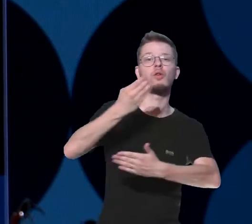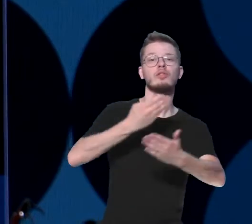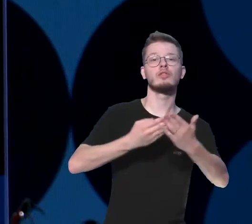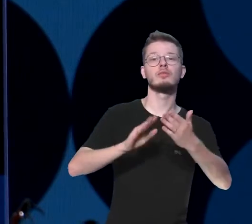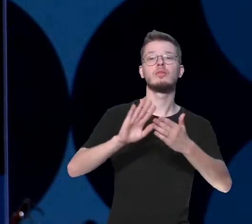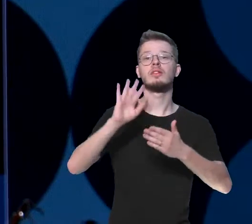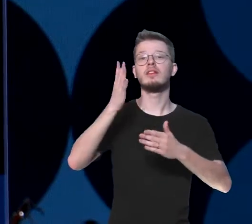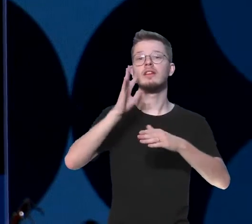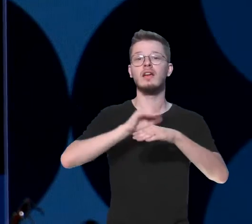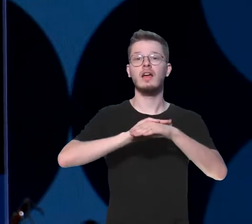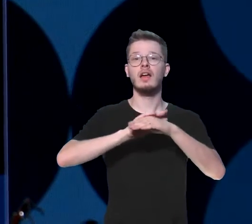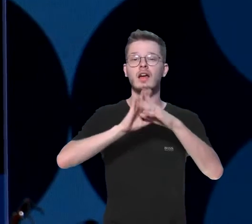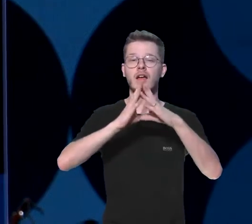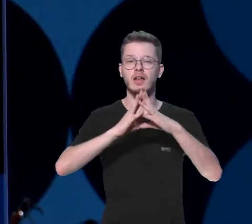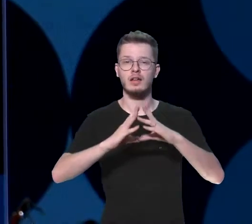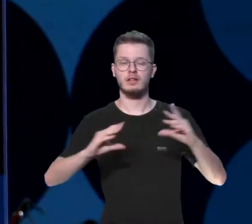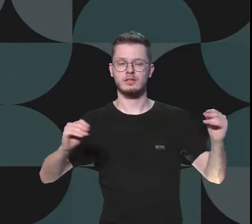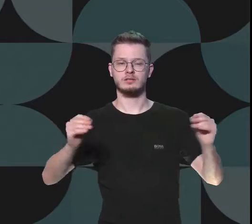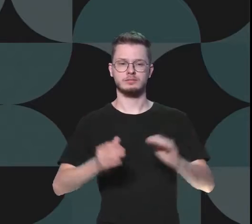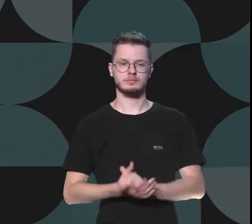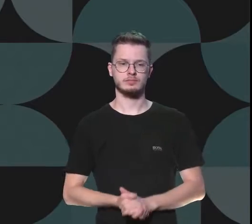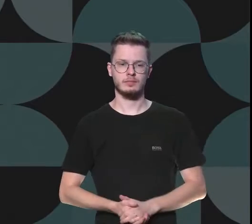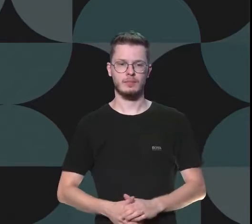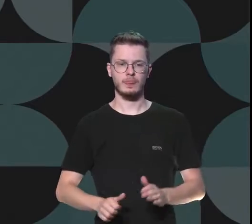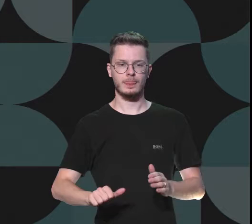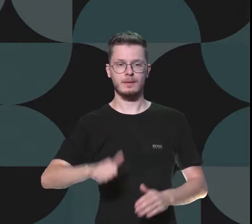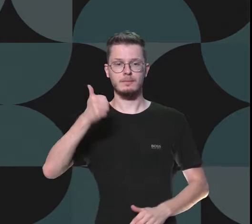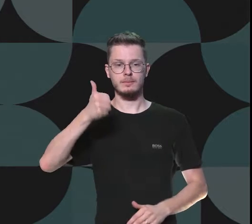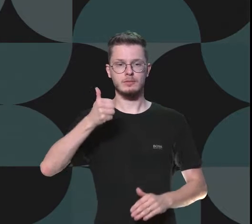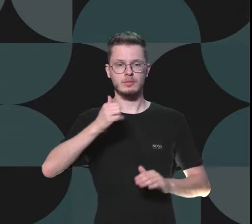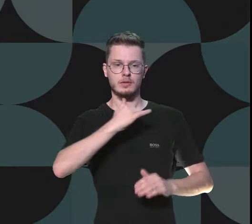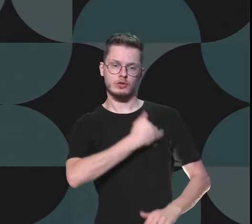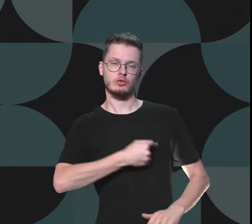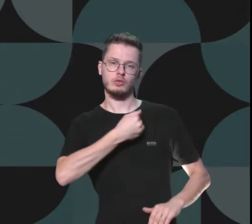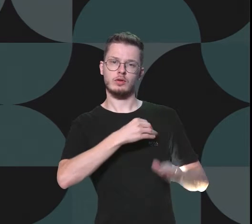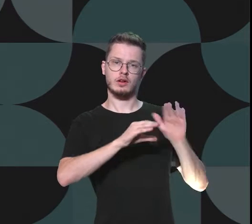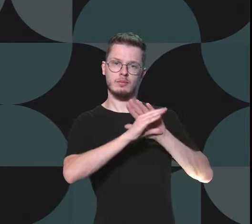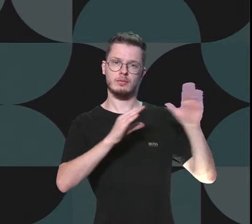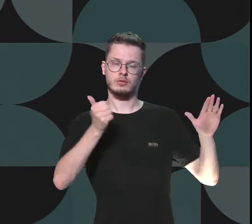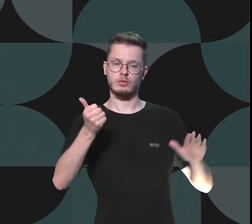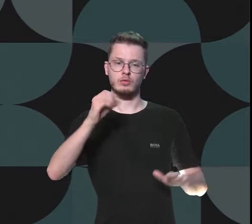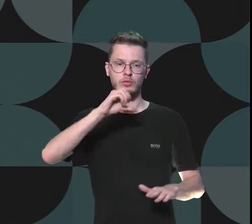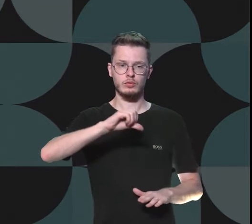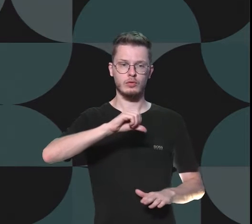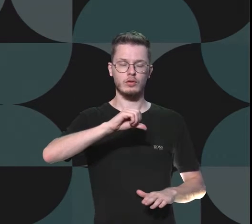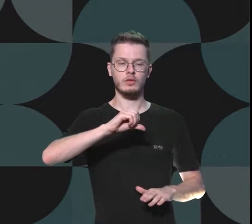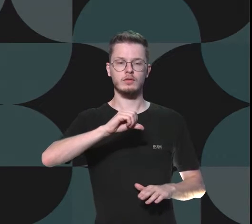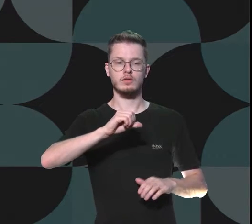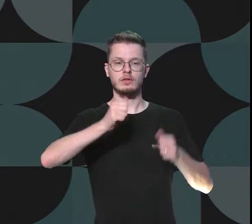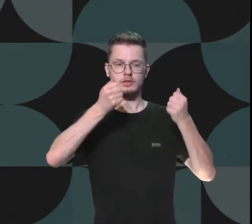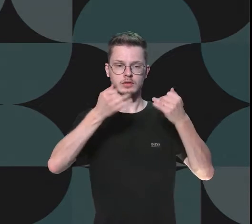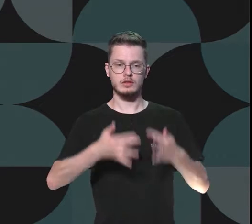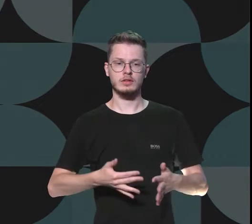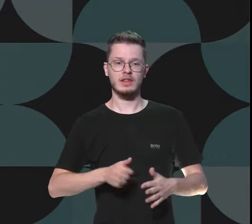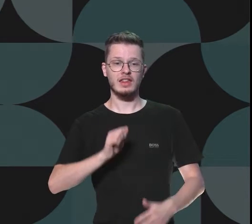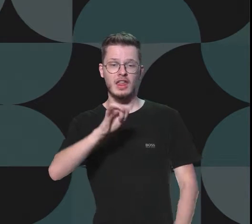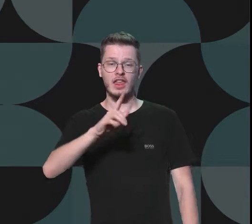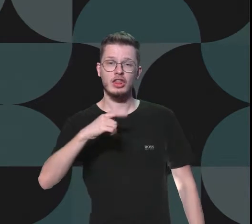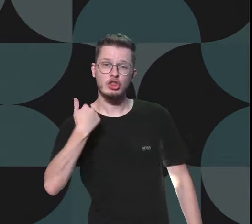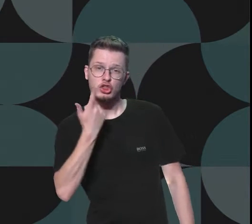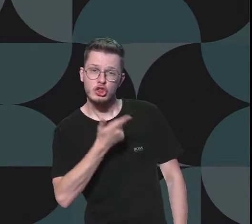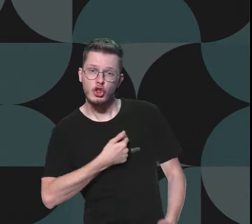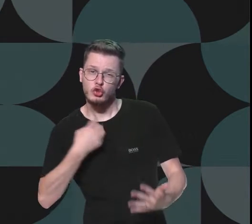dizer: se confessarmos os nossos pecados, Ele, Deus, é fiel e justo para nos perdoar os pecados e nos purificar de